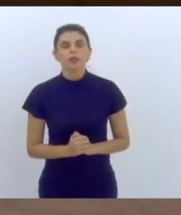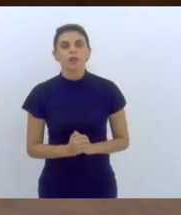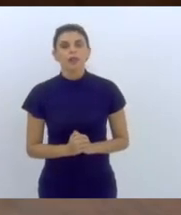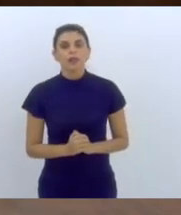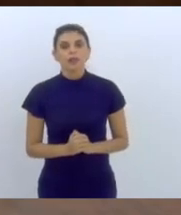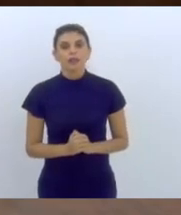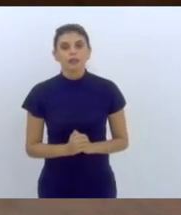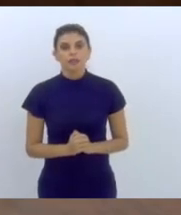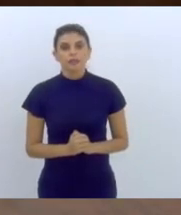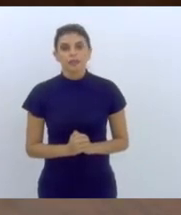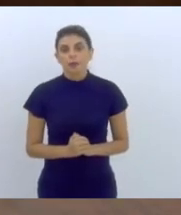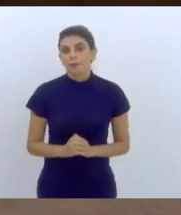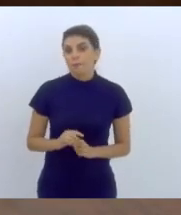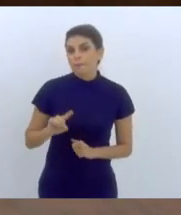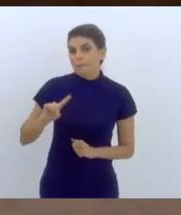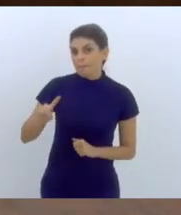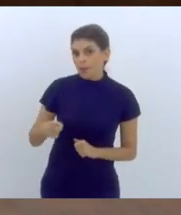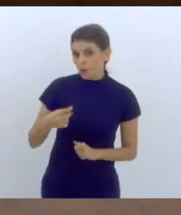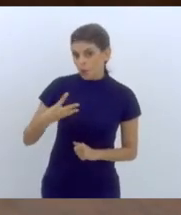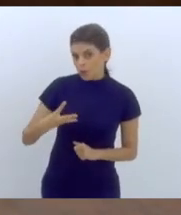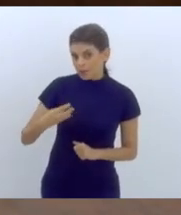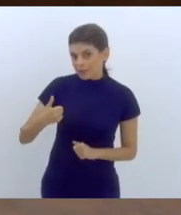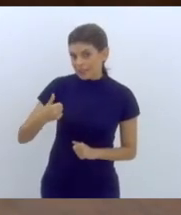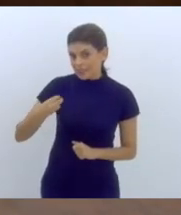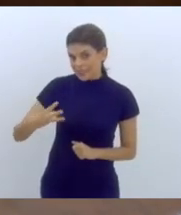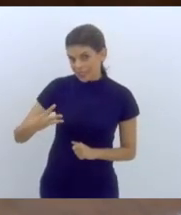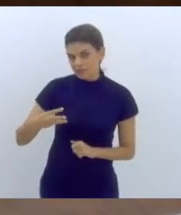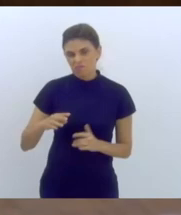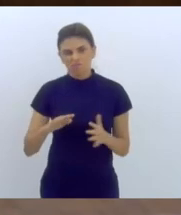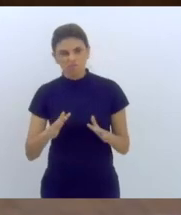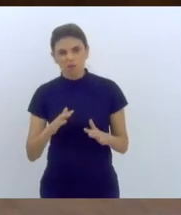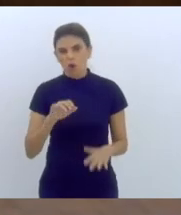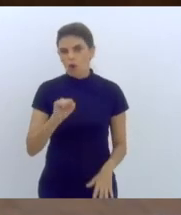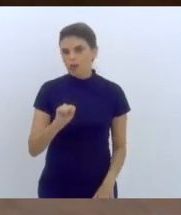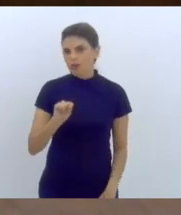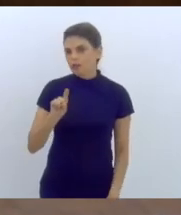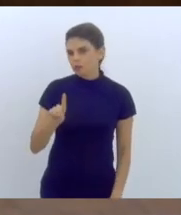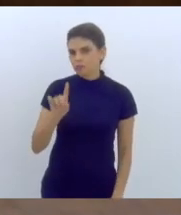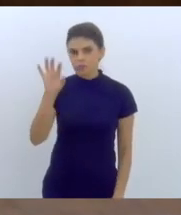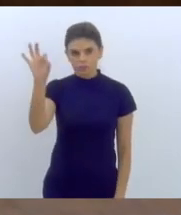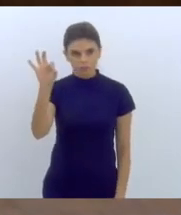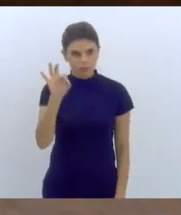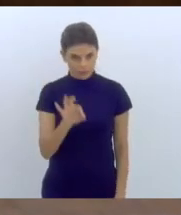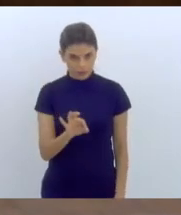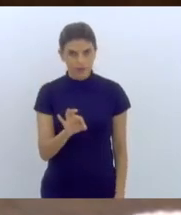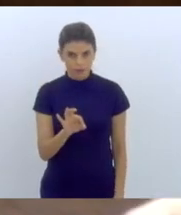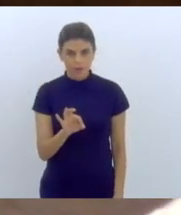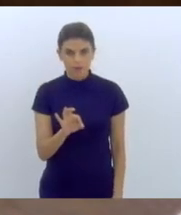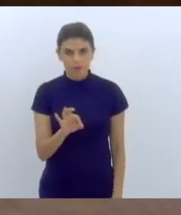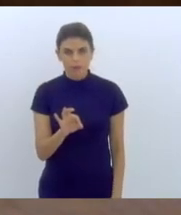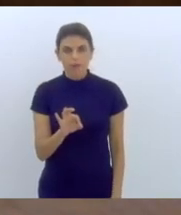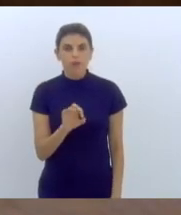Dessas 1.413, ou 81%,